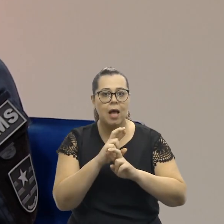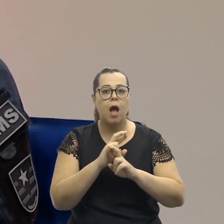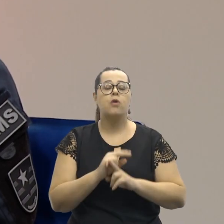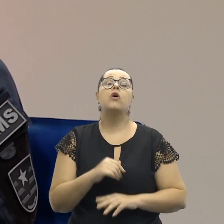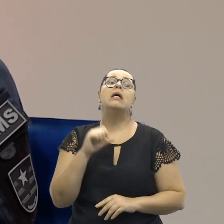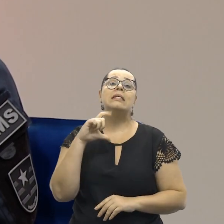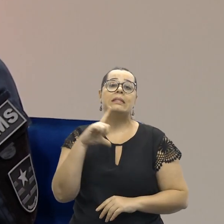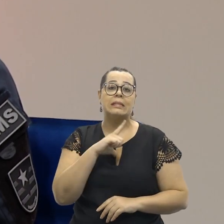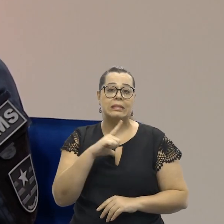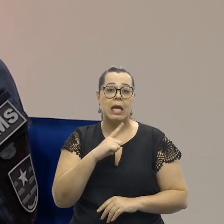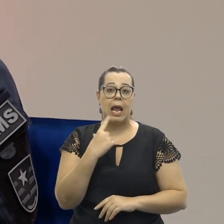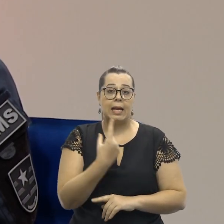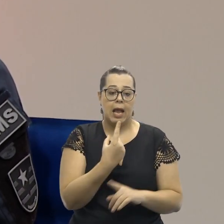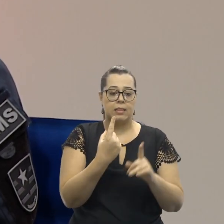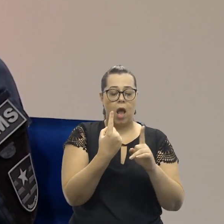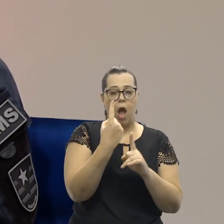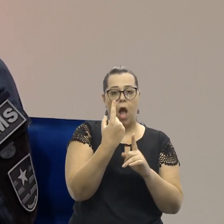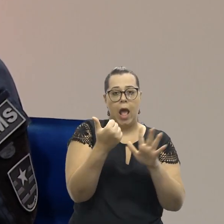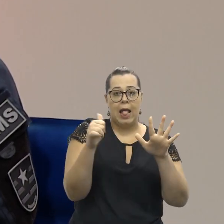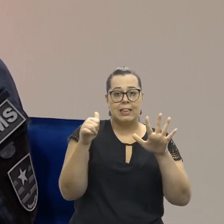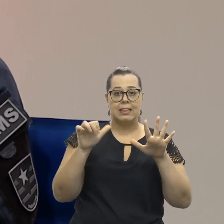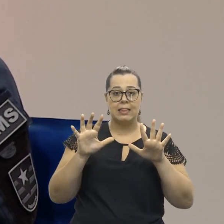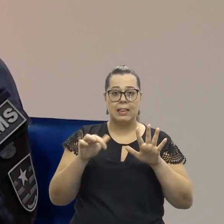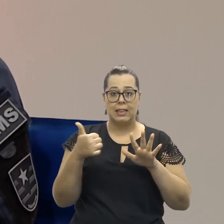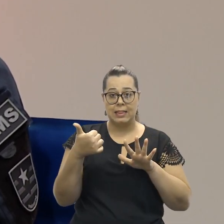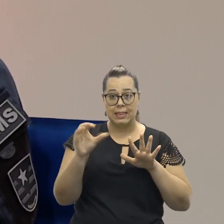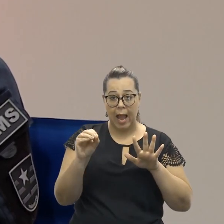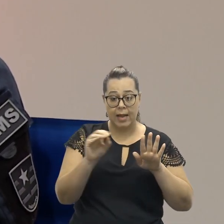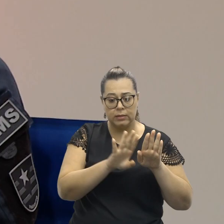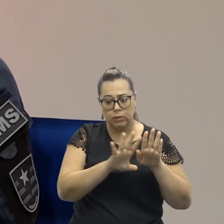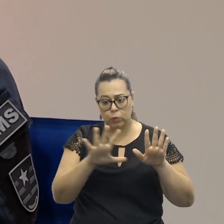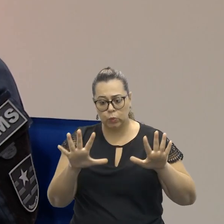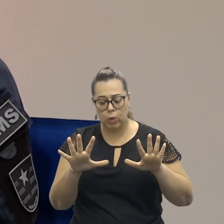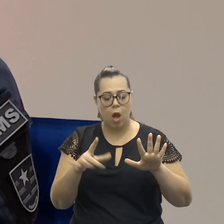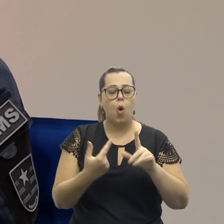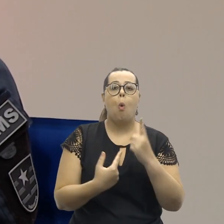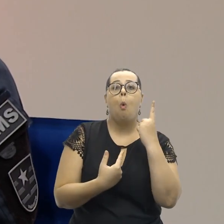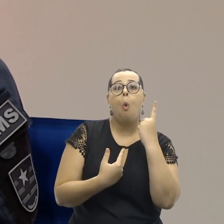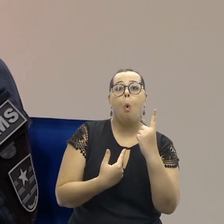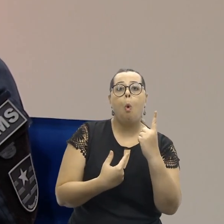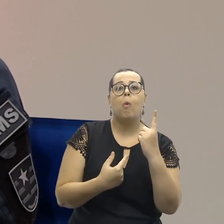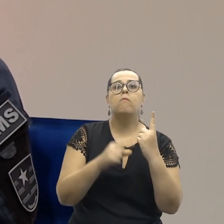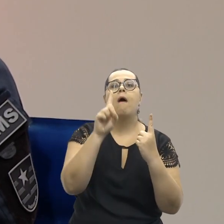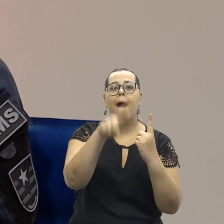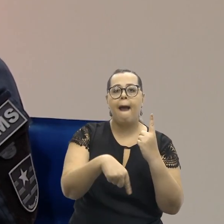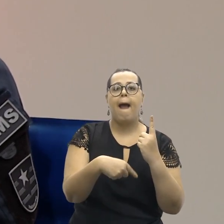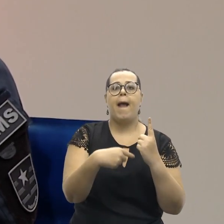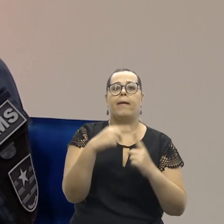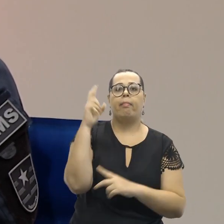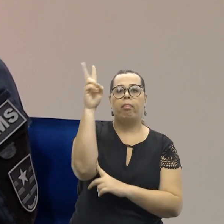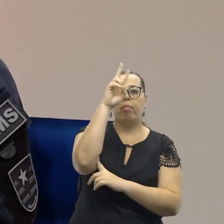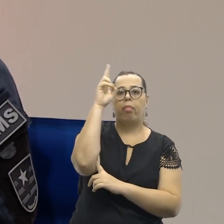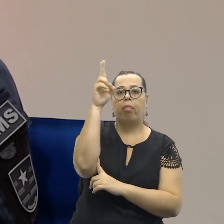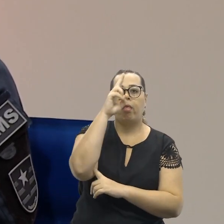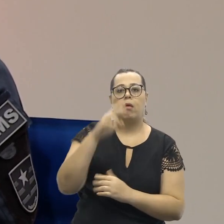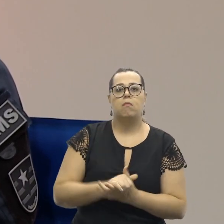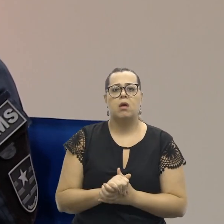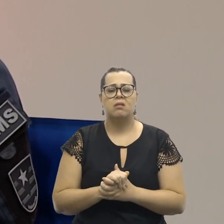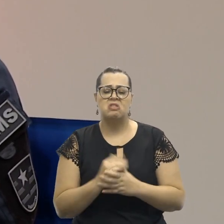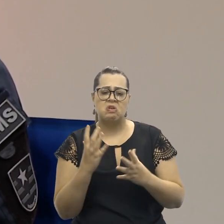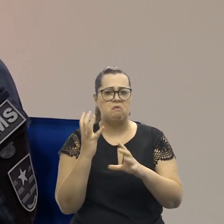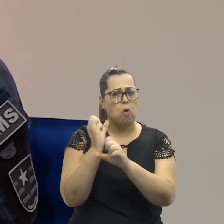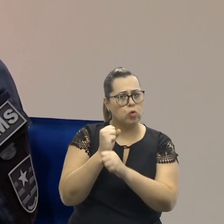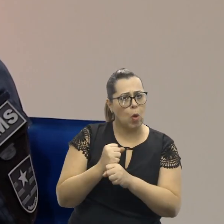um condutor que está conduzindo o veículo, de cada 10, um está alcoolizado. É uma média realmente muito impressionante. Então, a